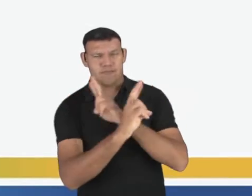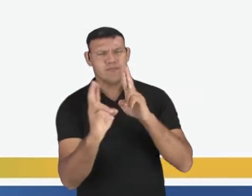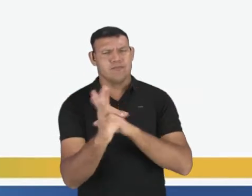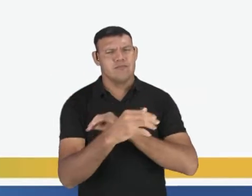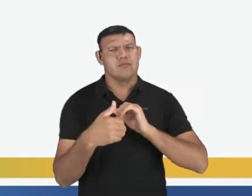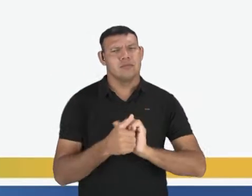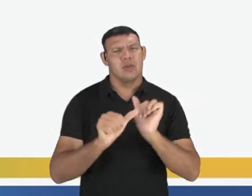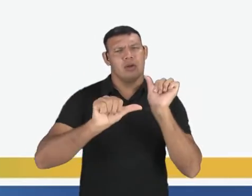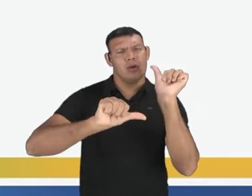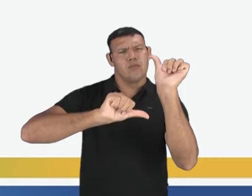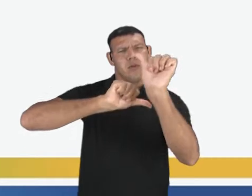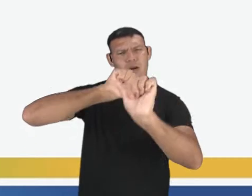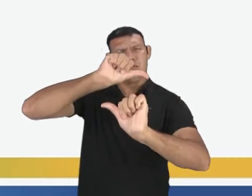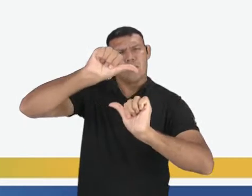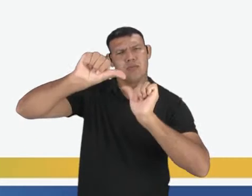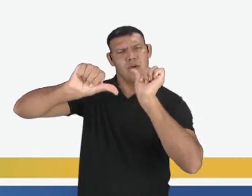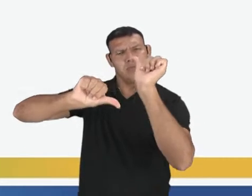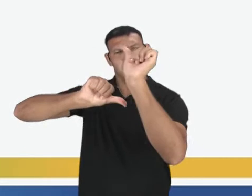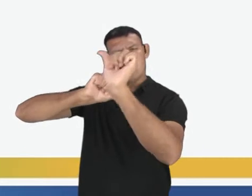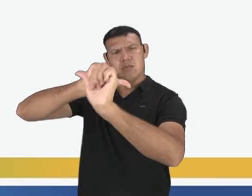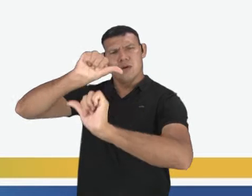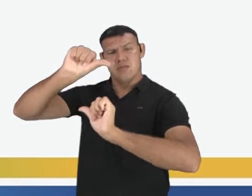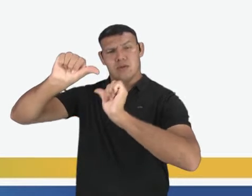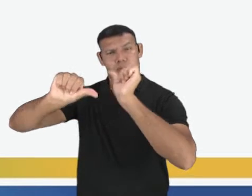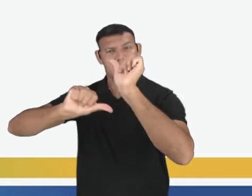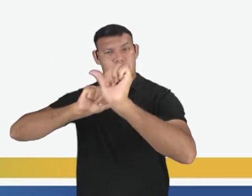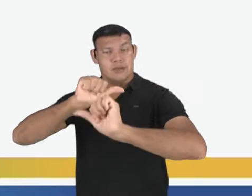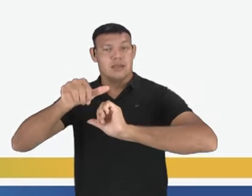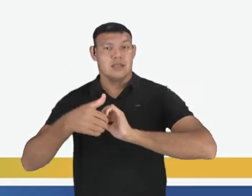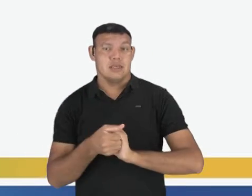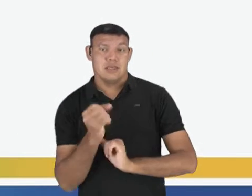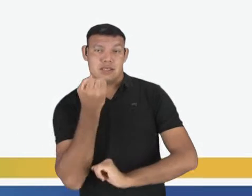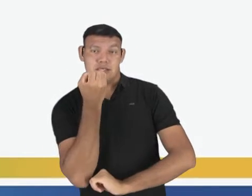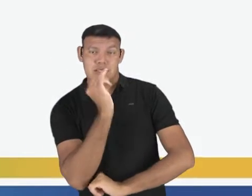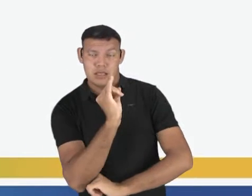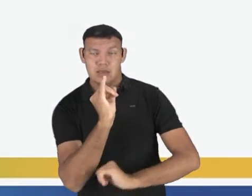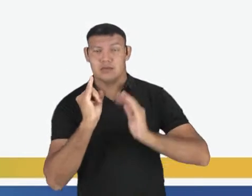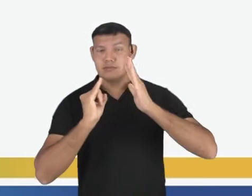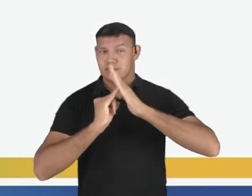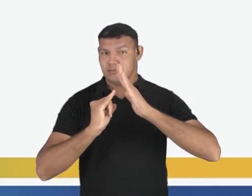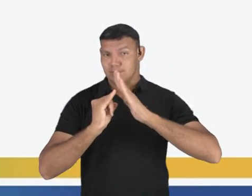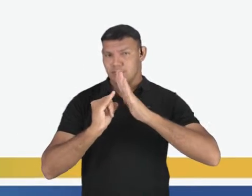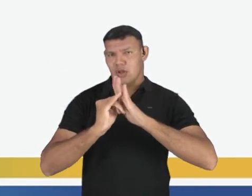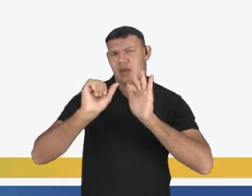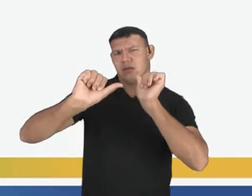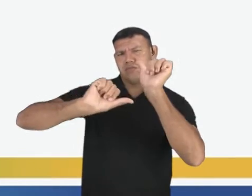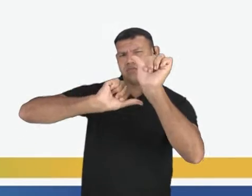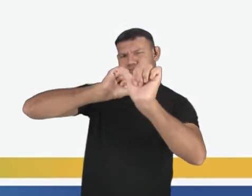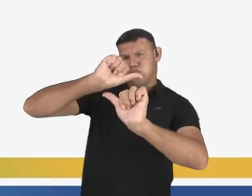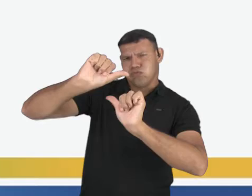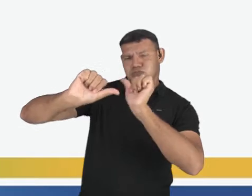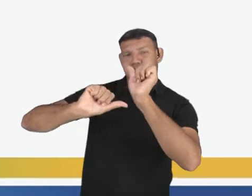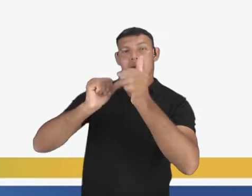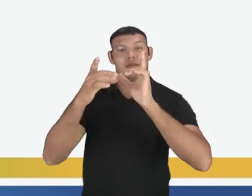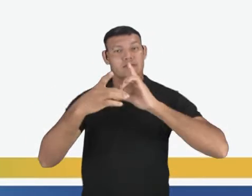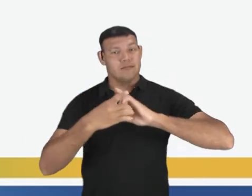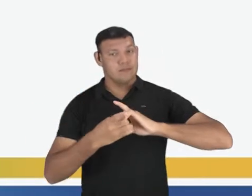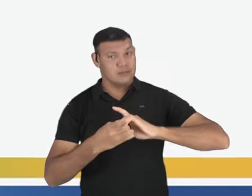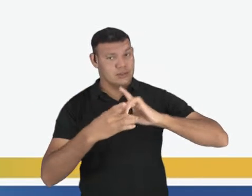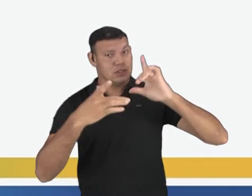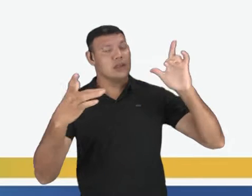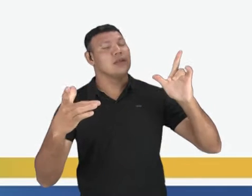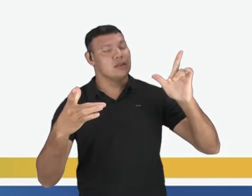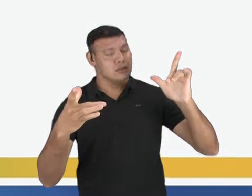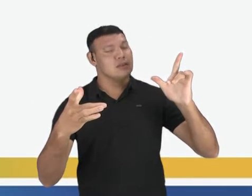constante mutação, de mudança, porque se as instituições mudam, essa democracia também ela